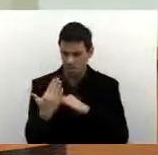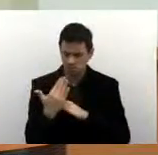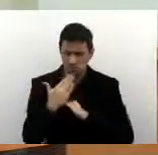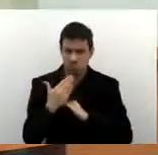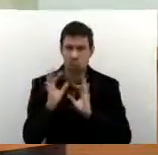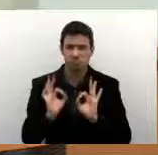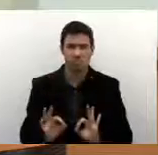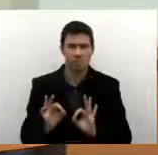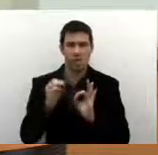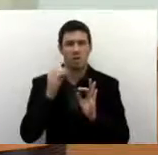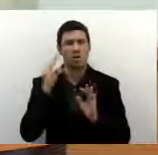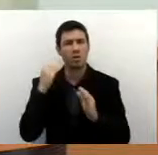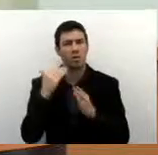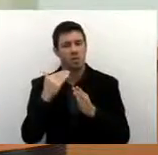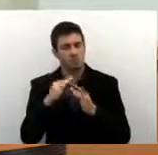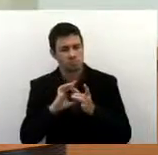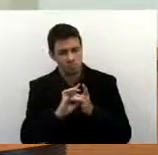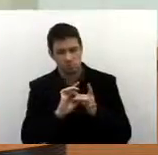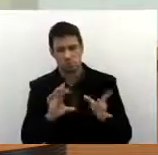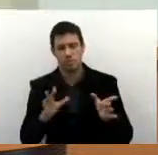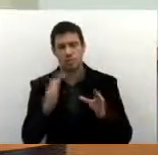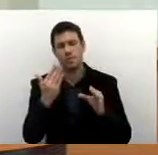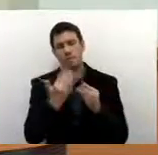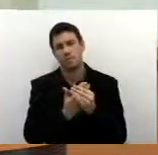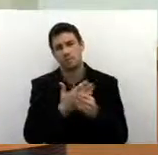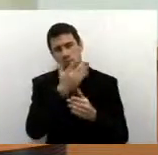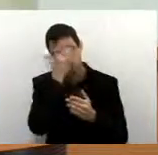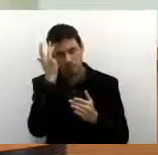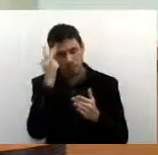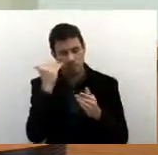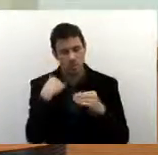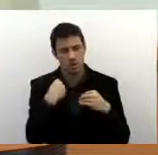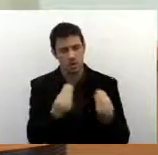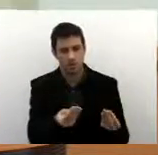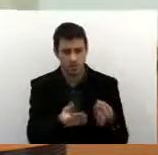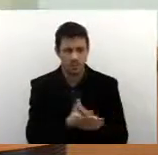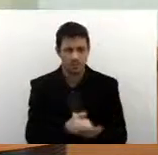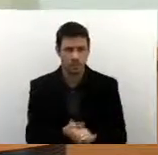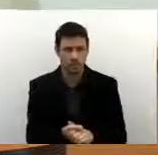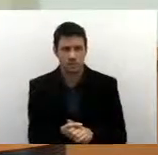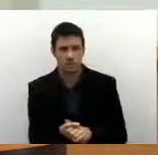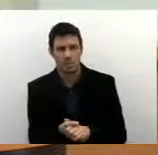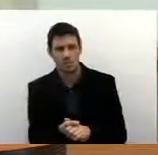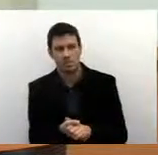autoriza o secretário da pasta ao qual o processo foi solicitado entregar esse requerimento.